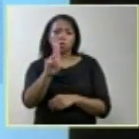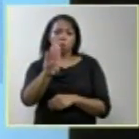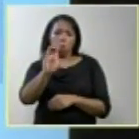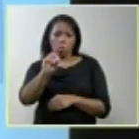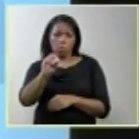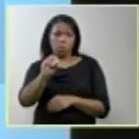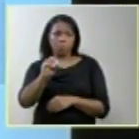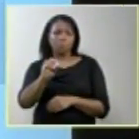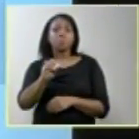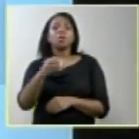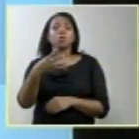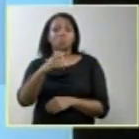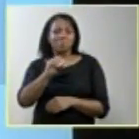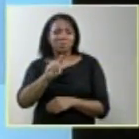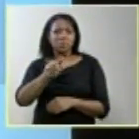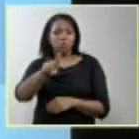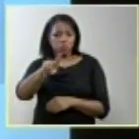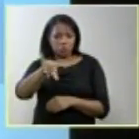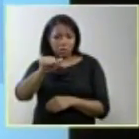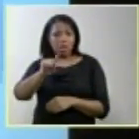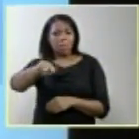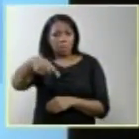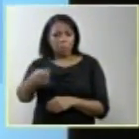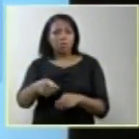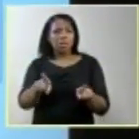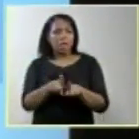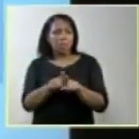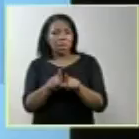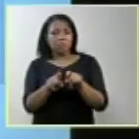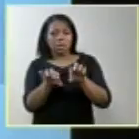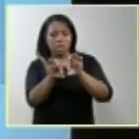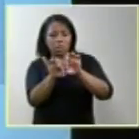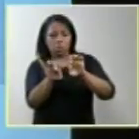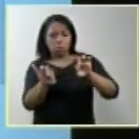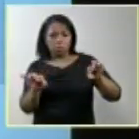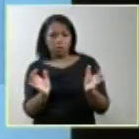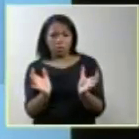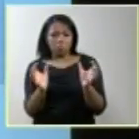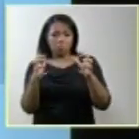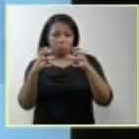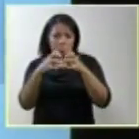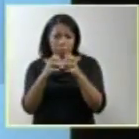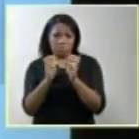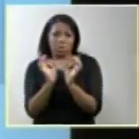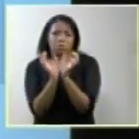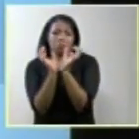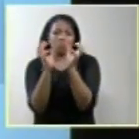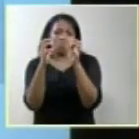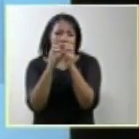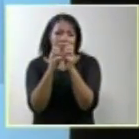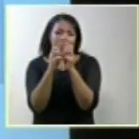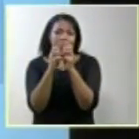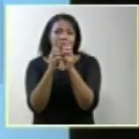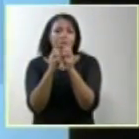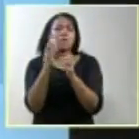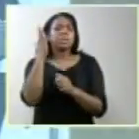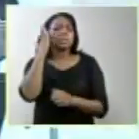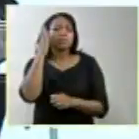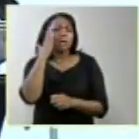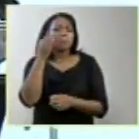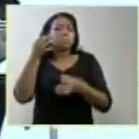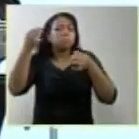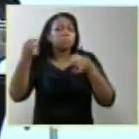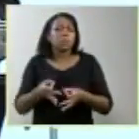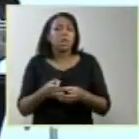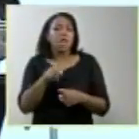24º dia depois da fecundação, esse tubo neural fecha-se definitivamente. Sabemos exatamente quando